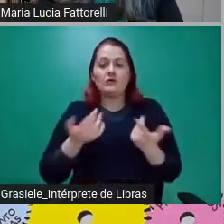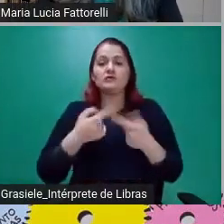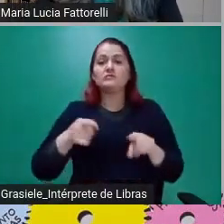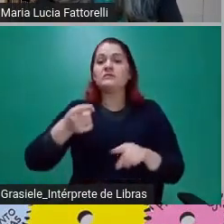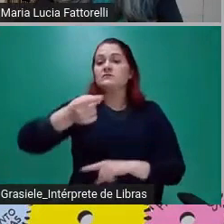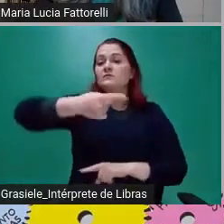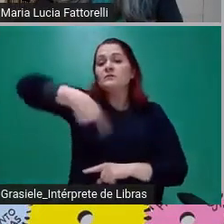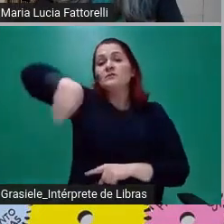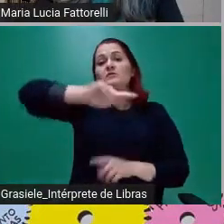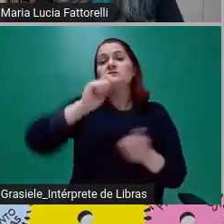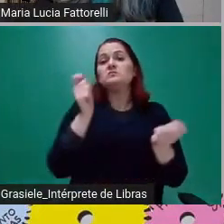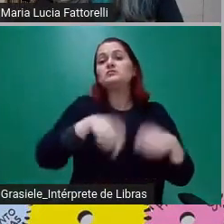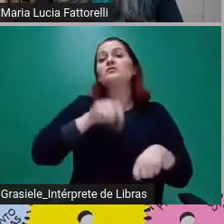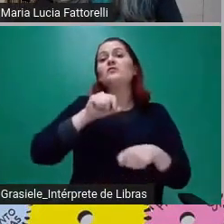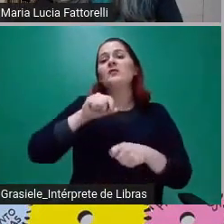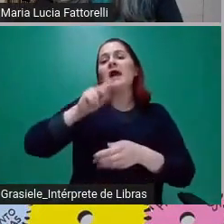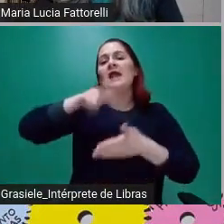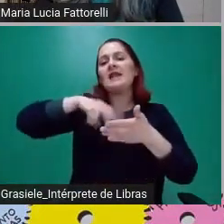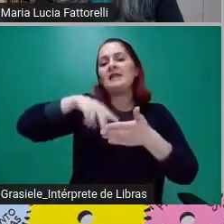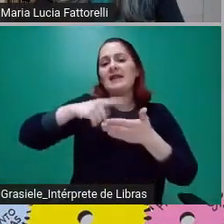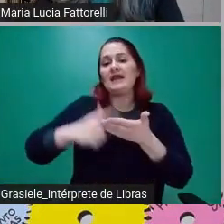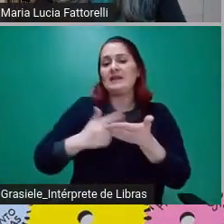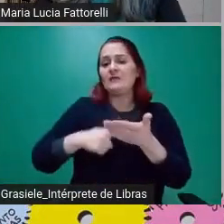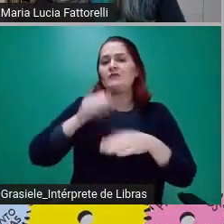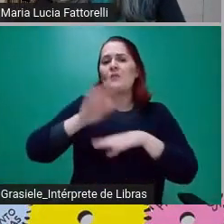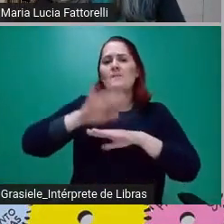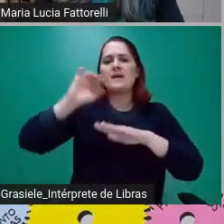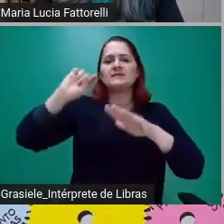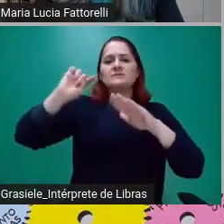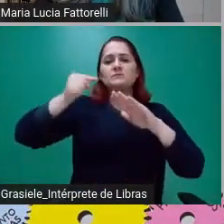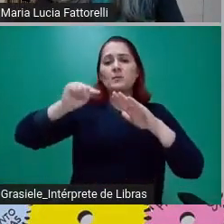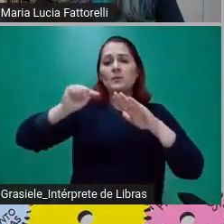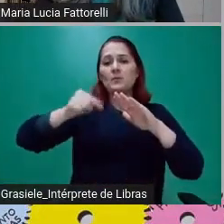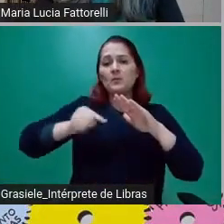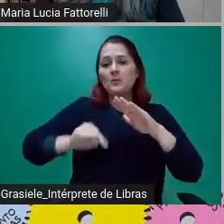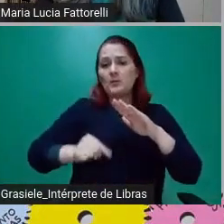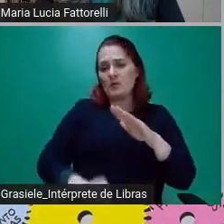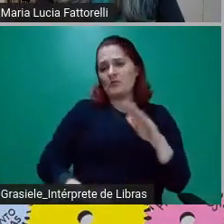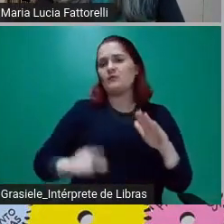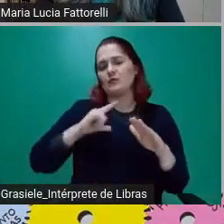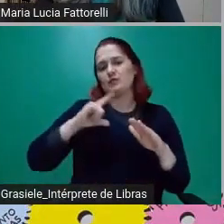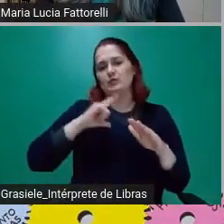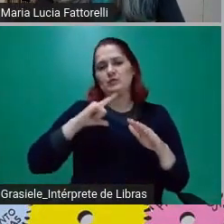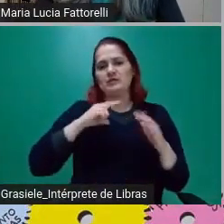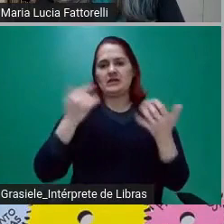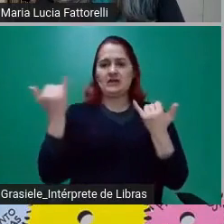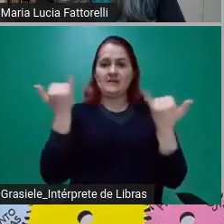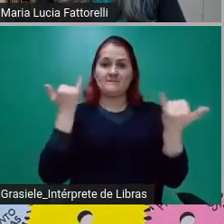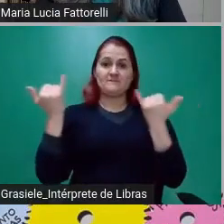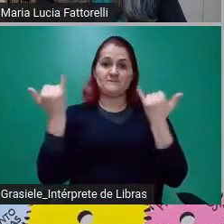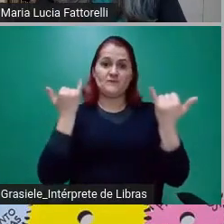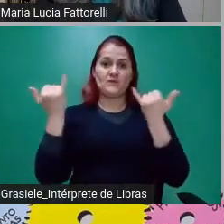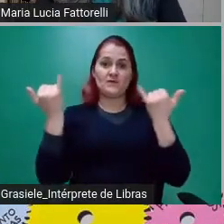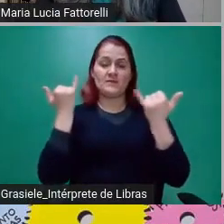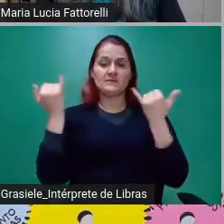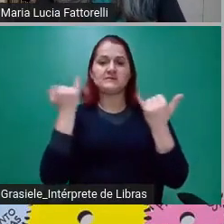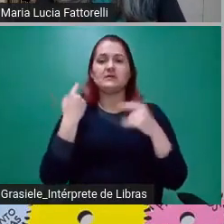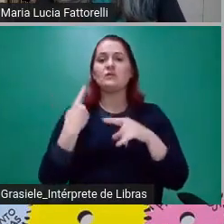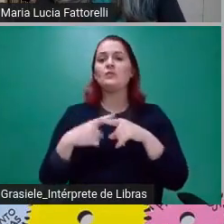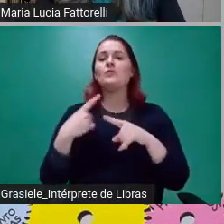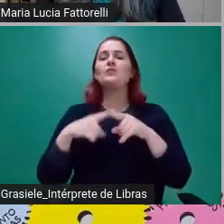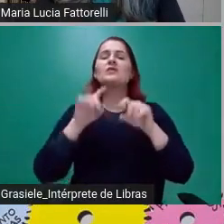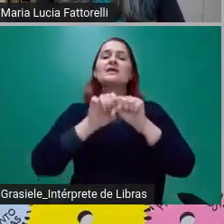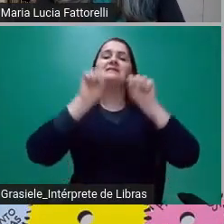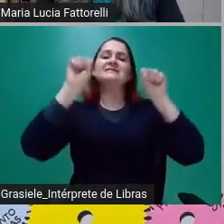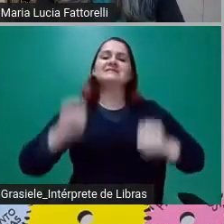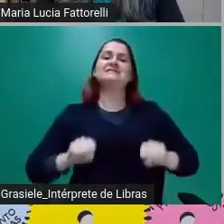da ideia de que o sistema da dívida ele é, na verdade, uma consequência da